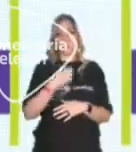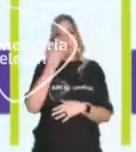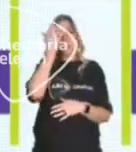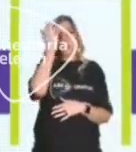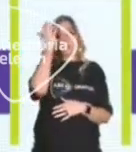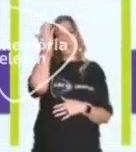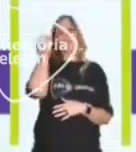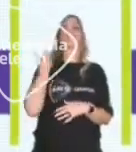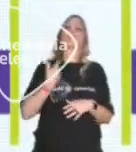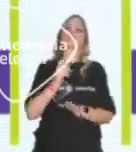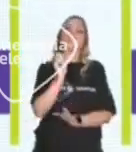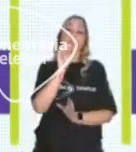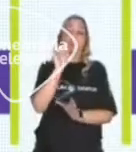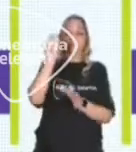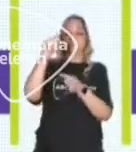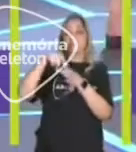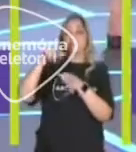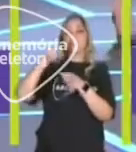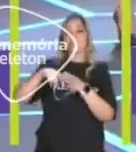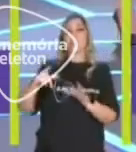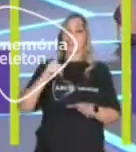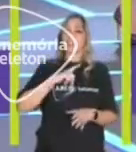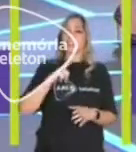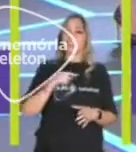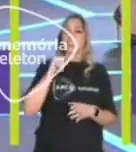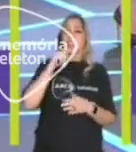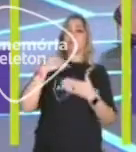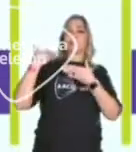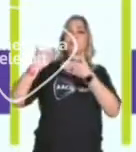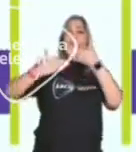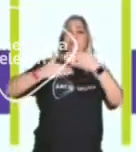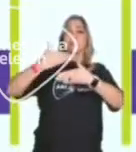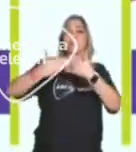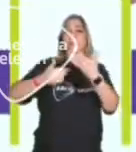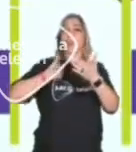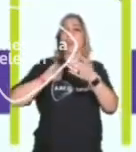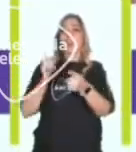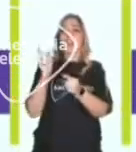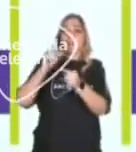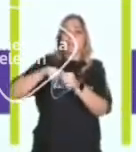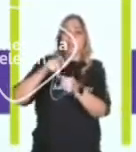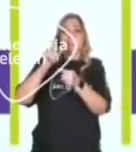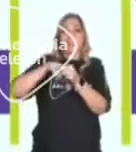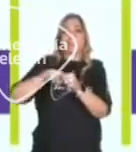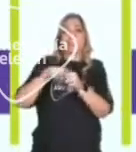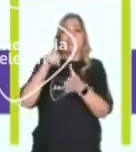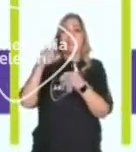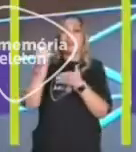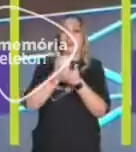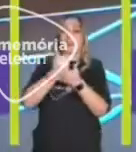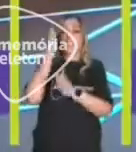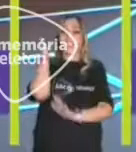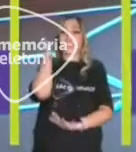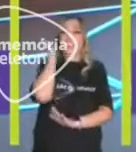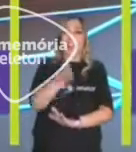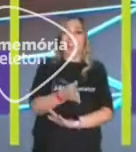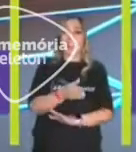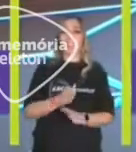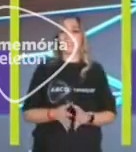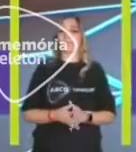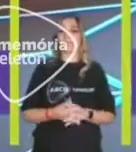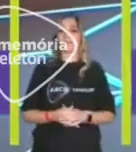moedinhas de troco celular por que que eu vá para sua idade eu tô cada vez mais clientes na Drogasil e Droga Raia na novela